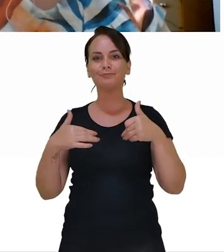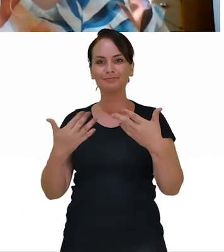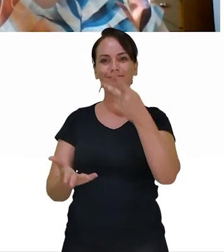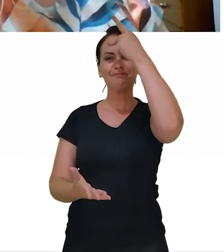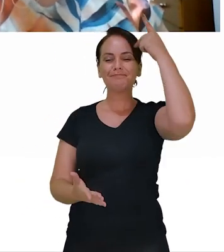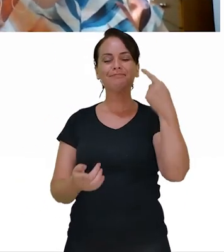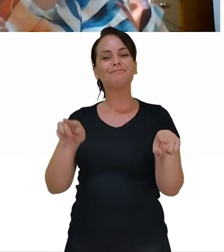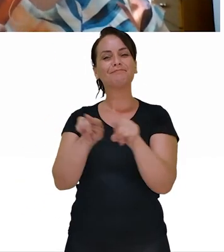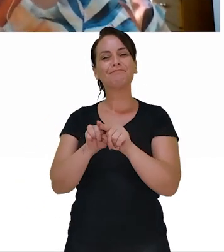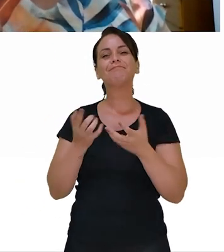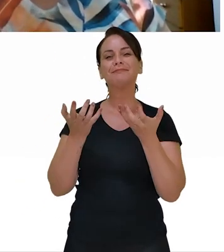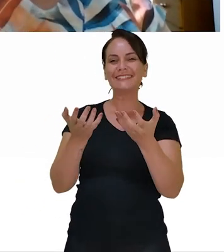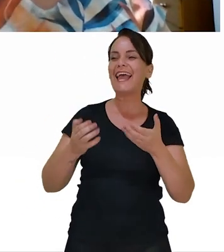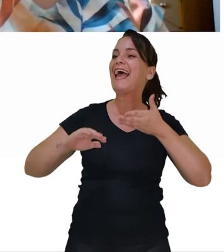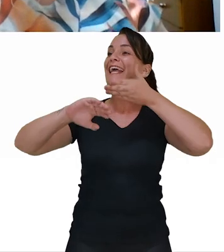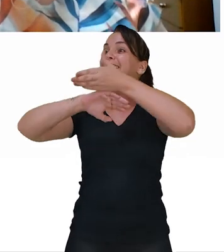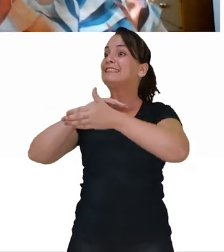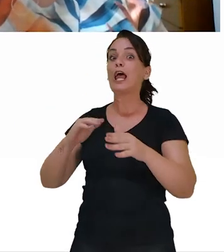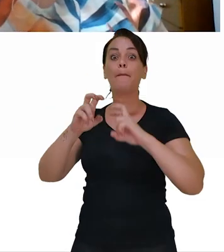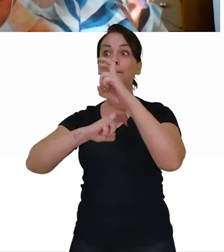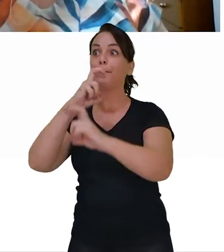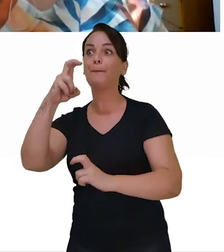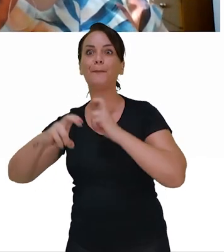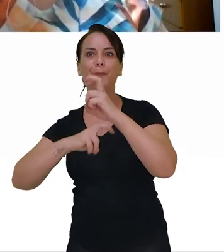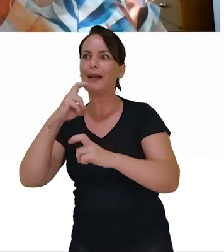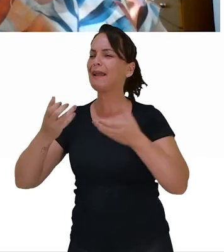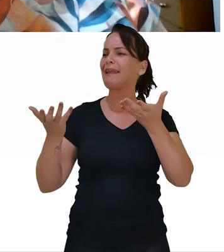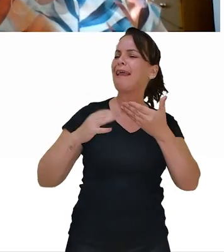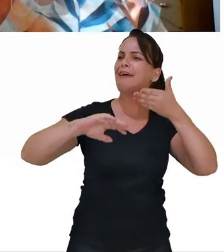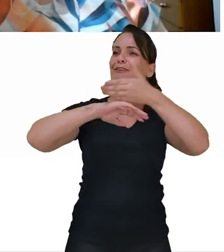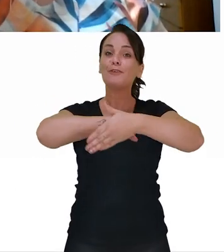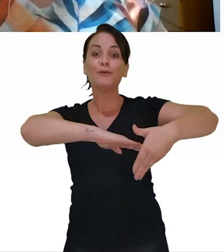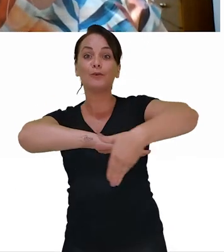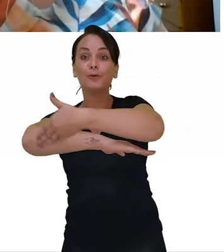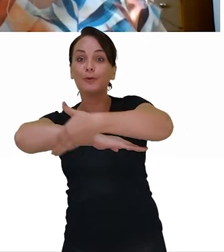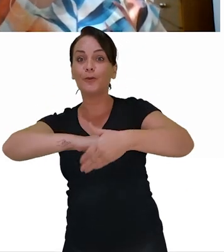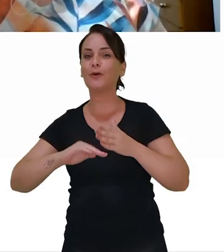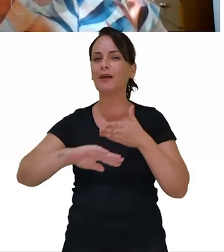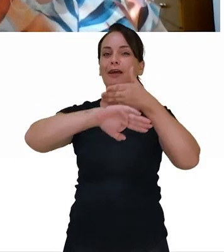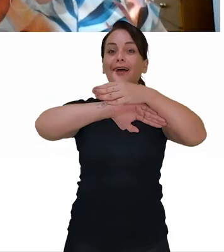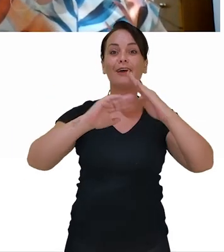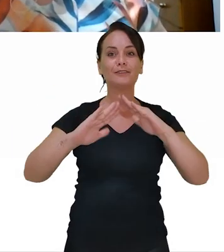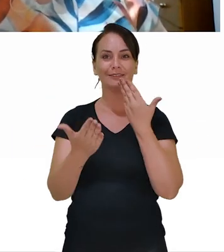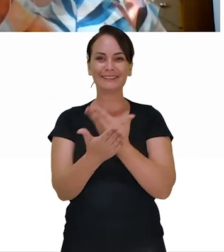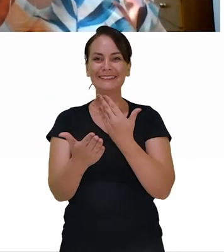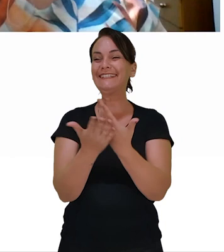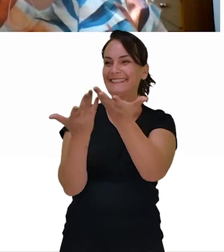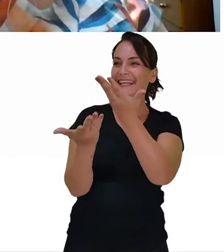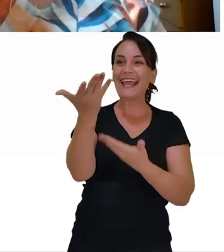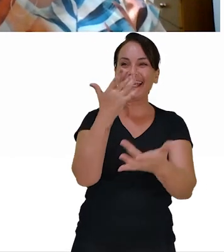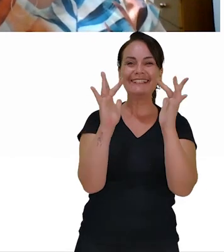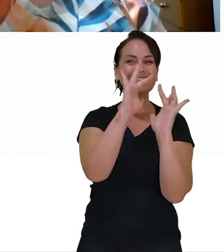querem também, querem sair para um parque, querem sair para a rua, querem ir para a escola, interagir com